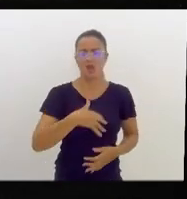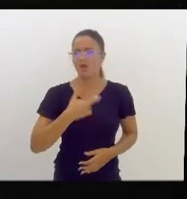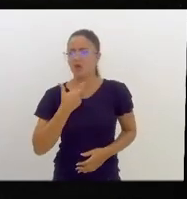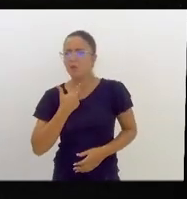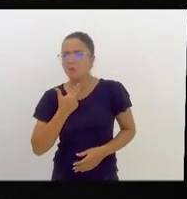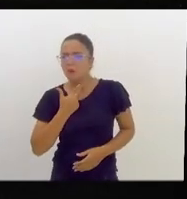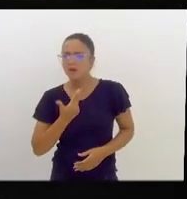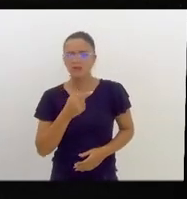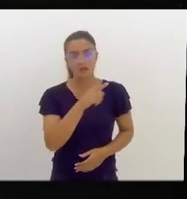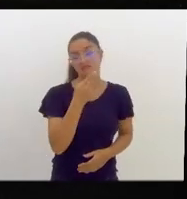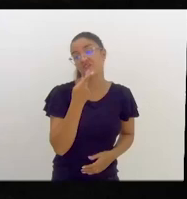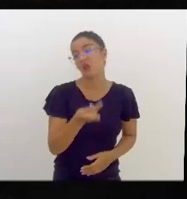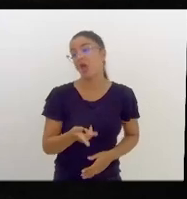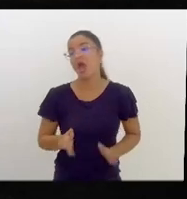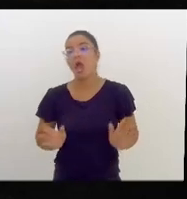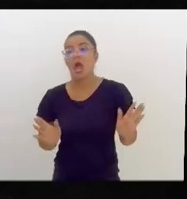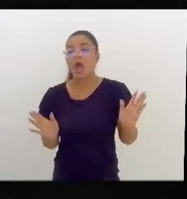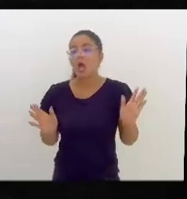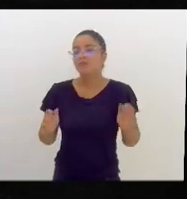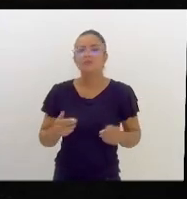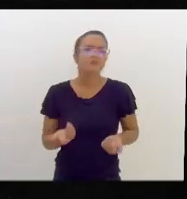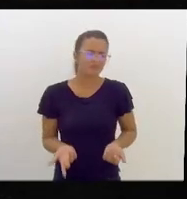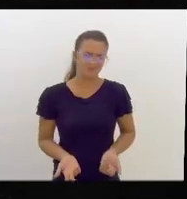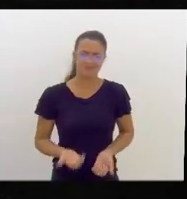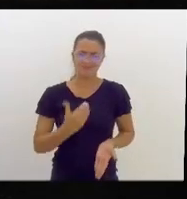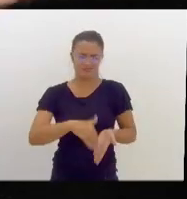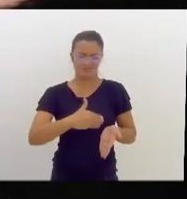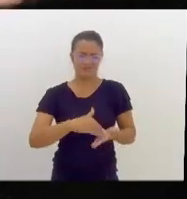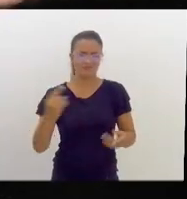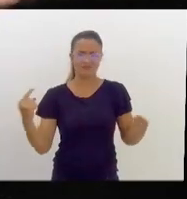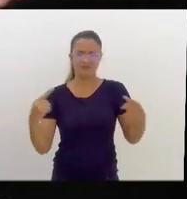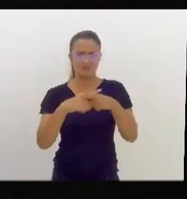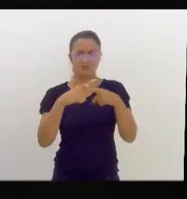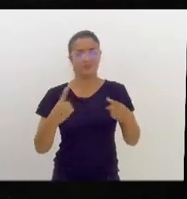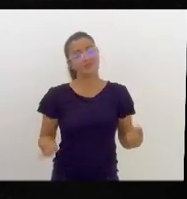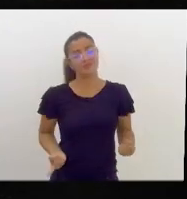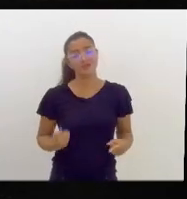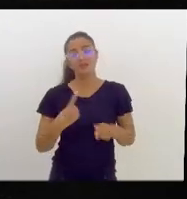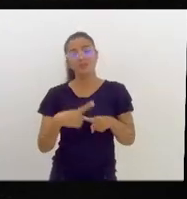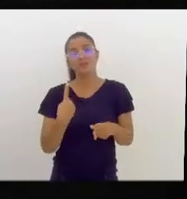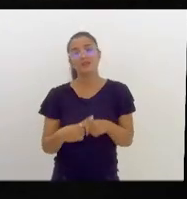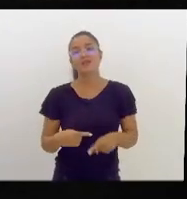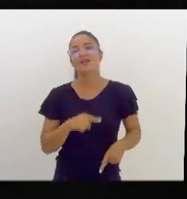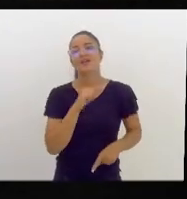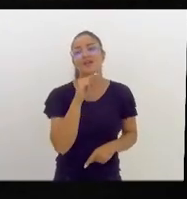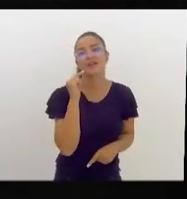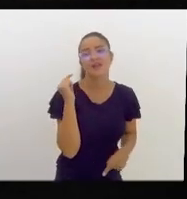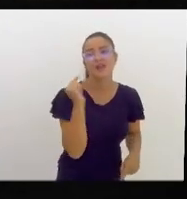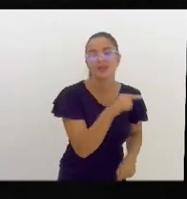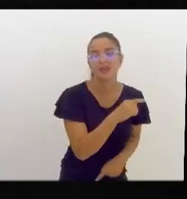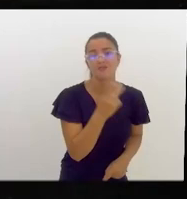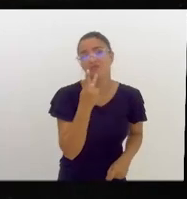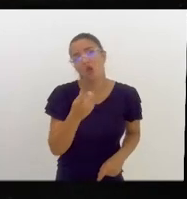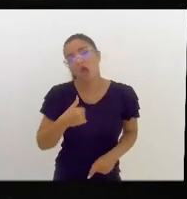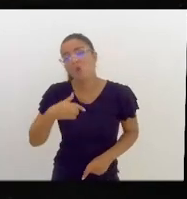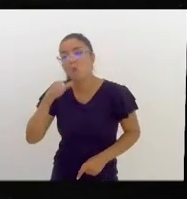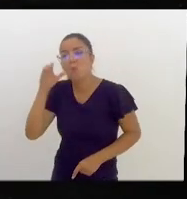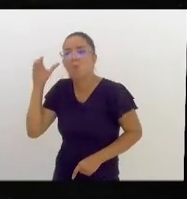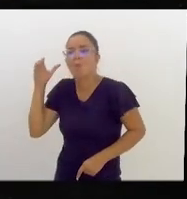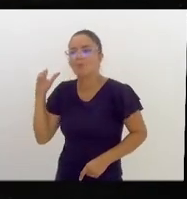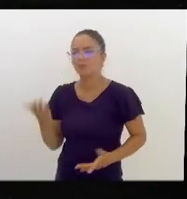da CPI, acho que não pode ser secretário. Porque a mesma suspeição que faz com que ele não fale enquanto